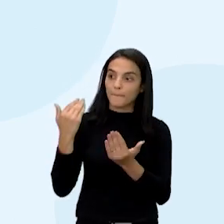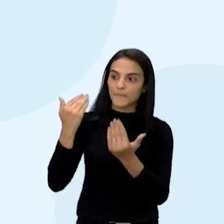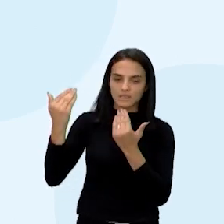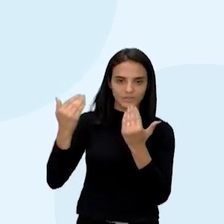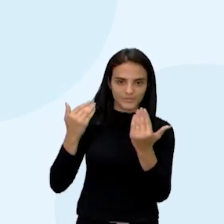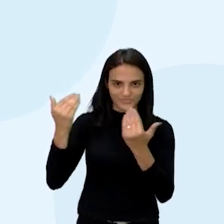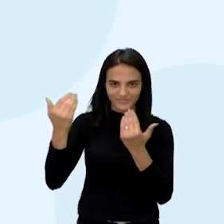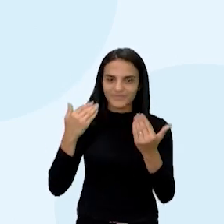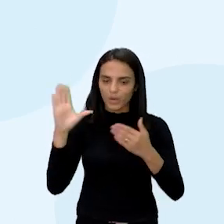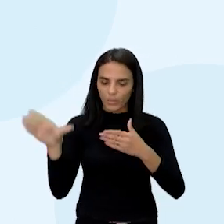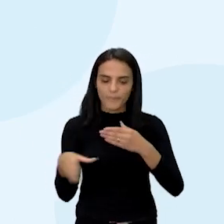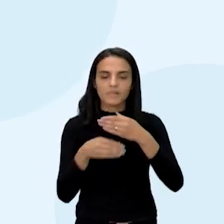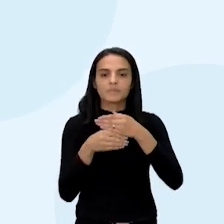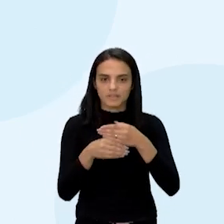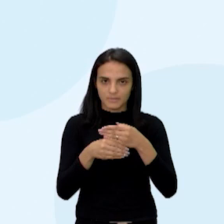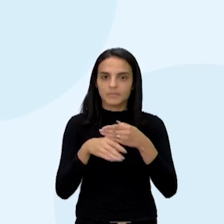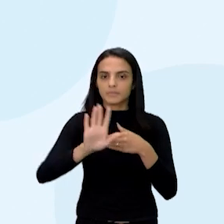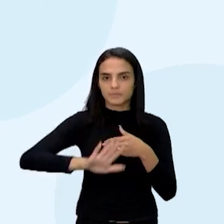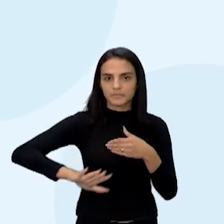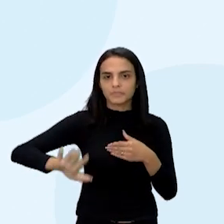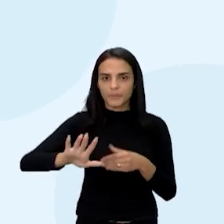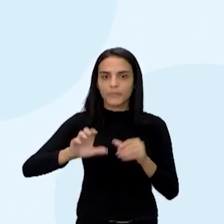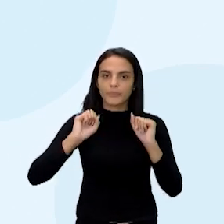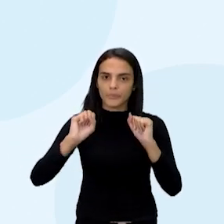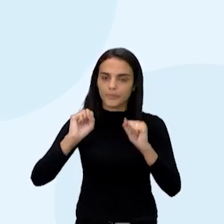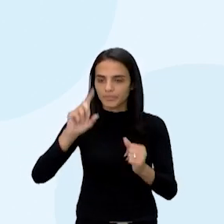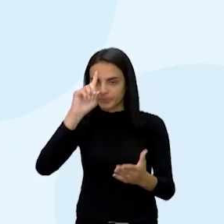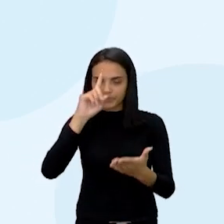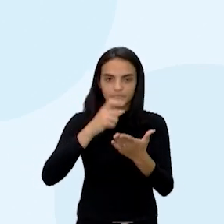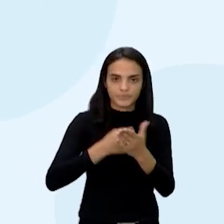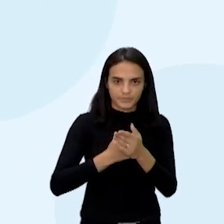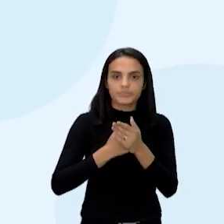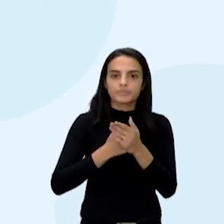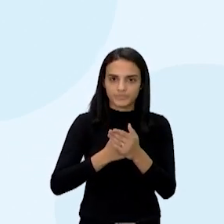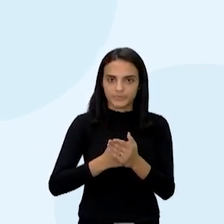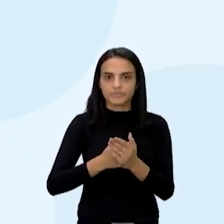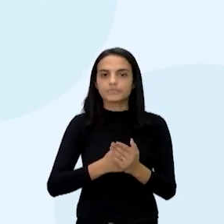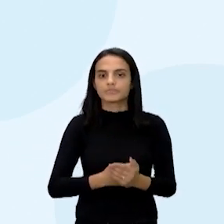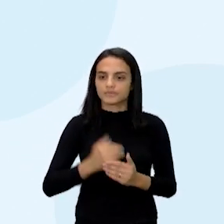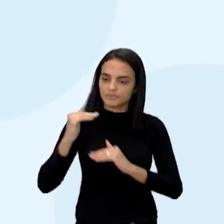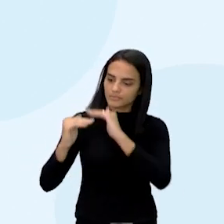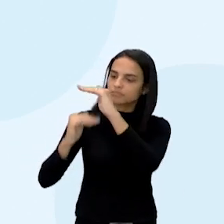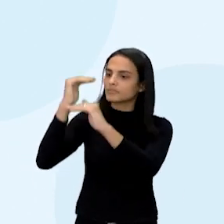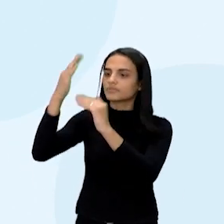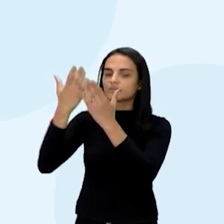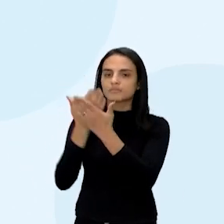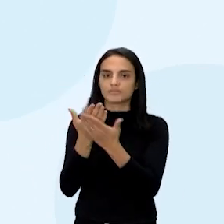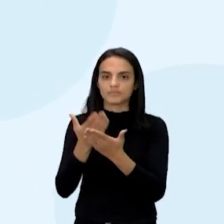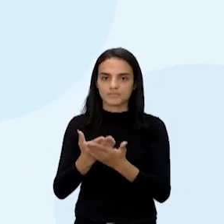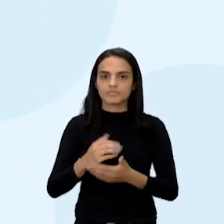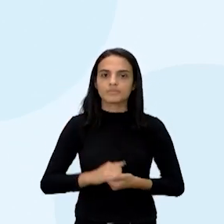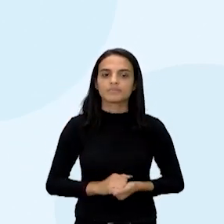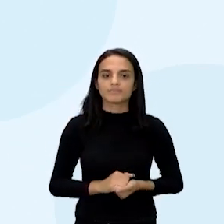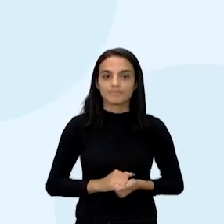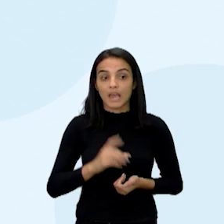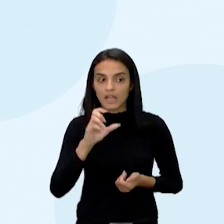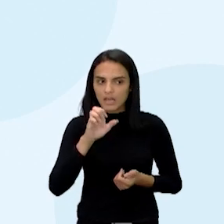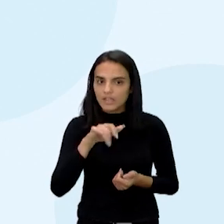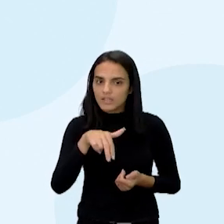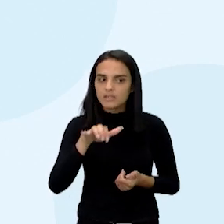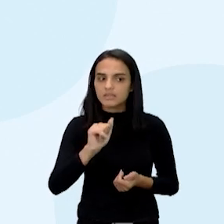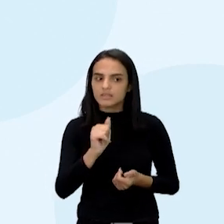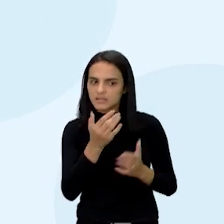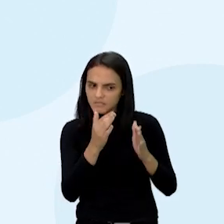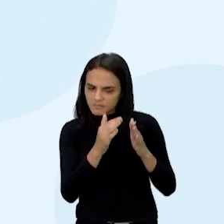psicológica complementar para que a gente possa tomar essa decisão de realizar a aceleração de estudos. Próximo.